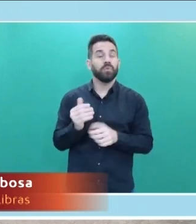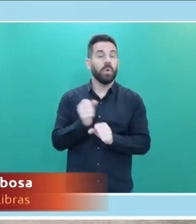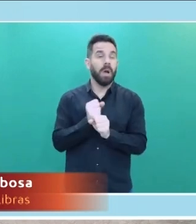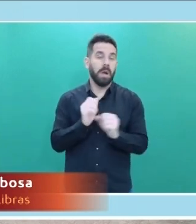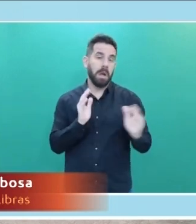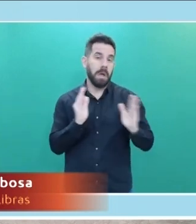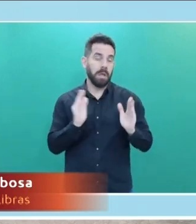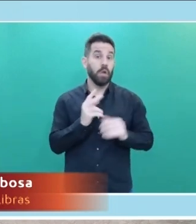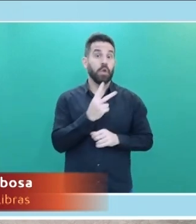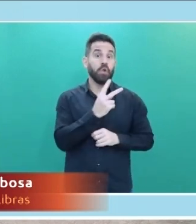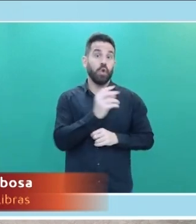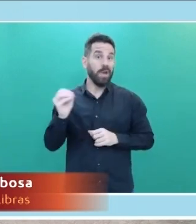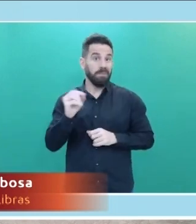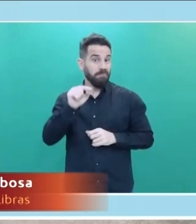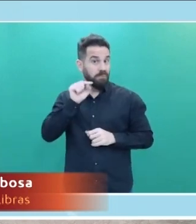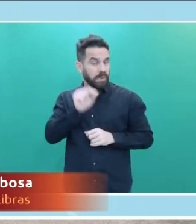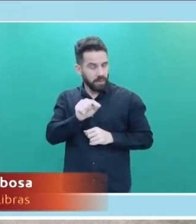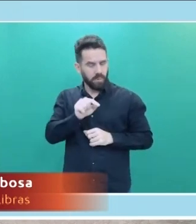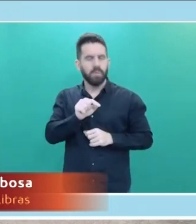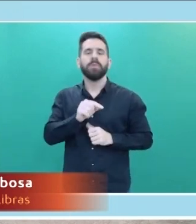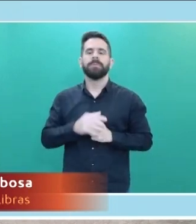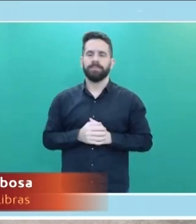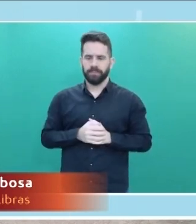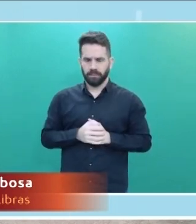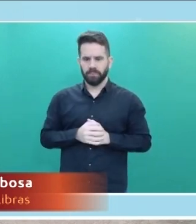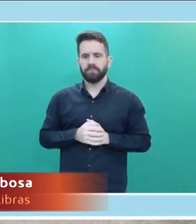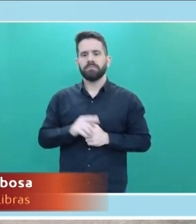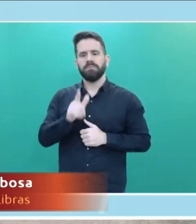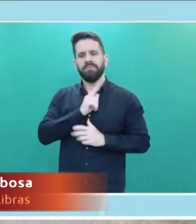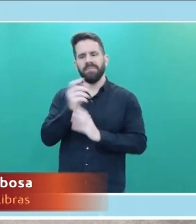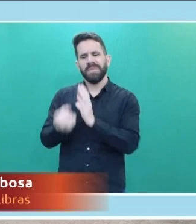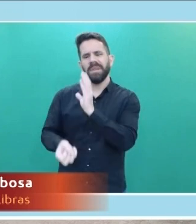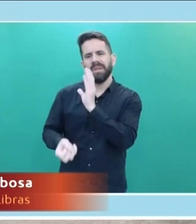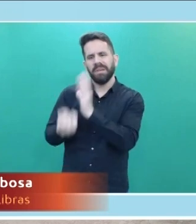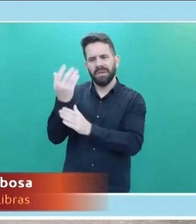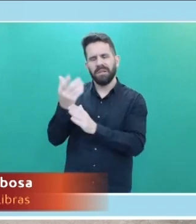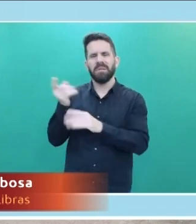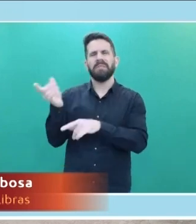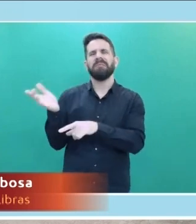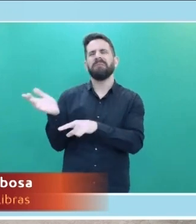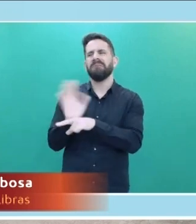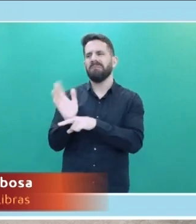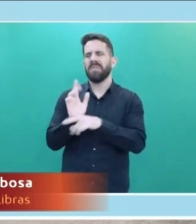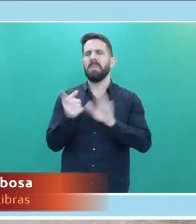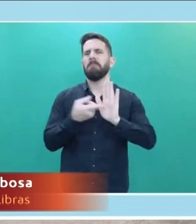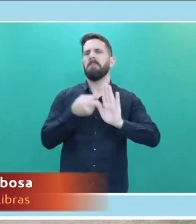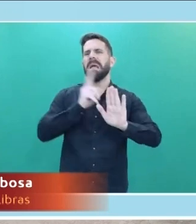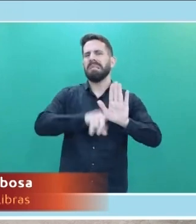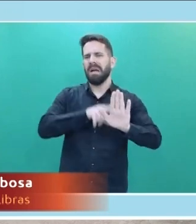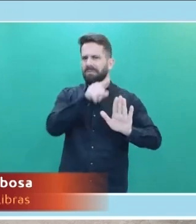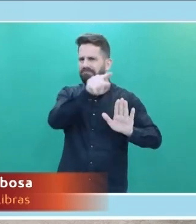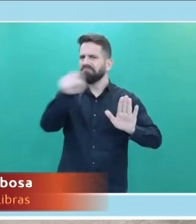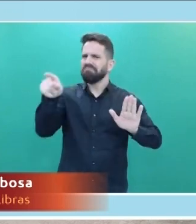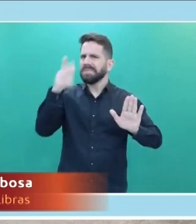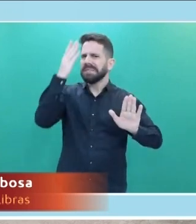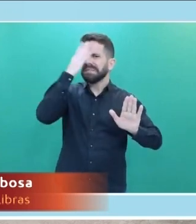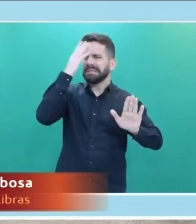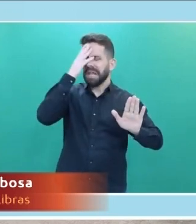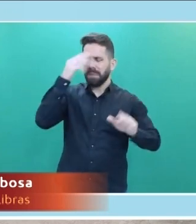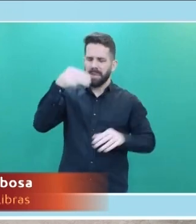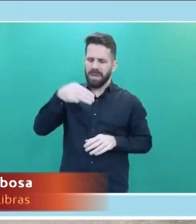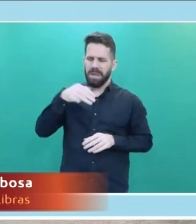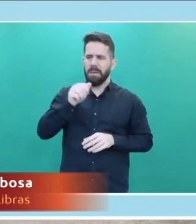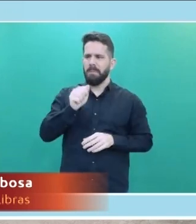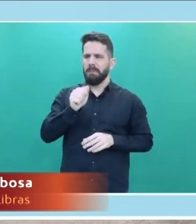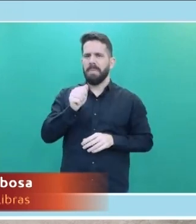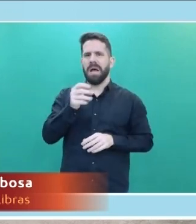surgiu foi cooptada uma metáfora daquele filme muito famoso, que todo mundo deve ter assistido, o Matrix. Tem